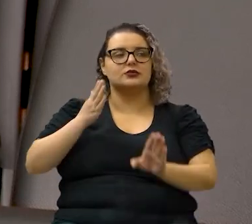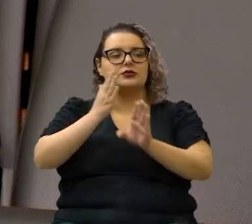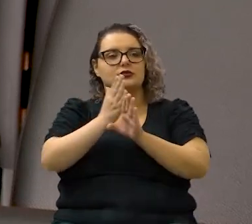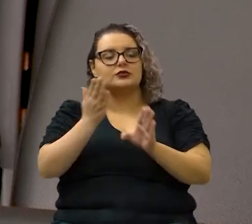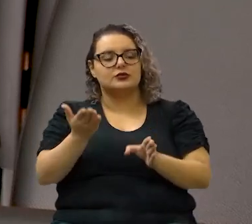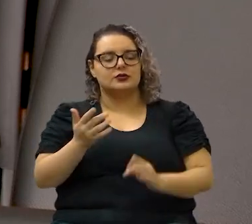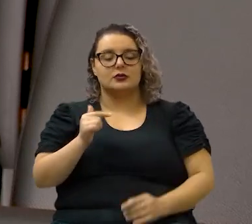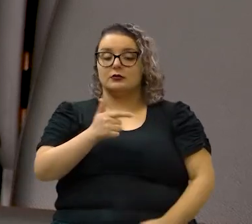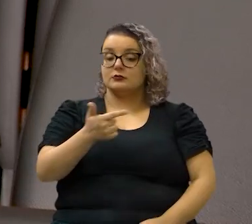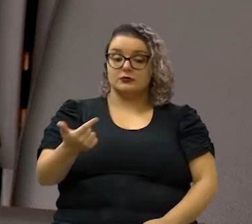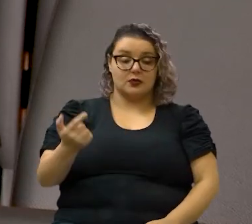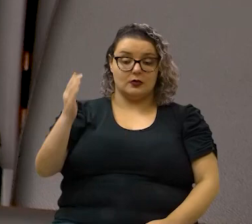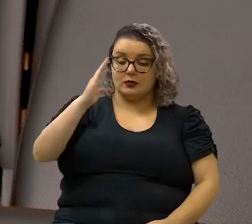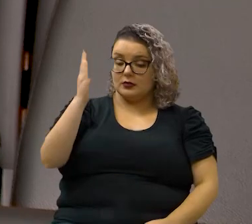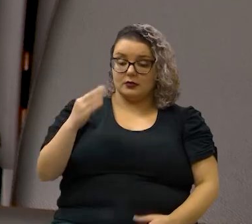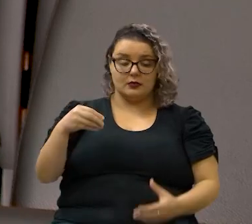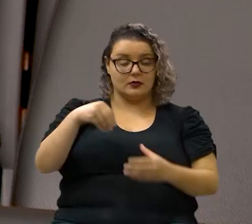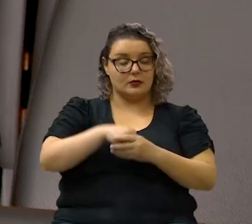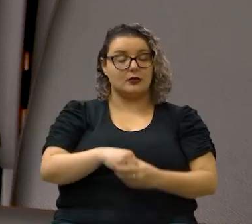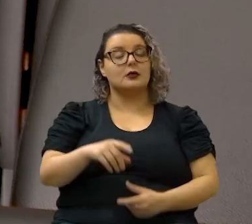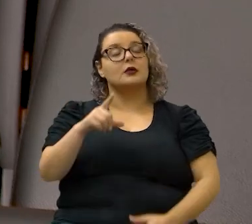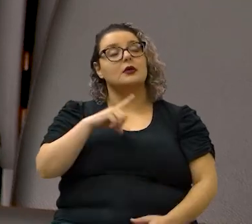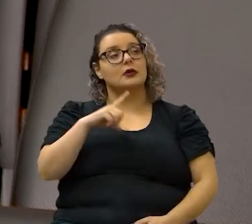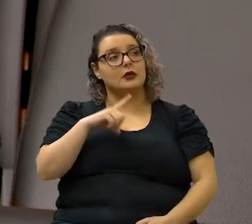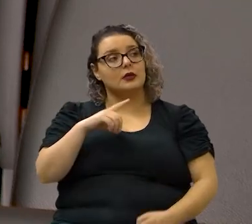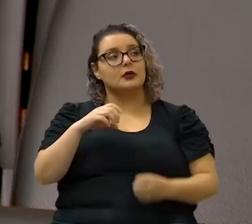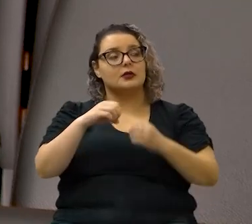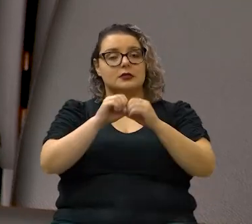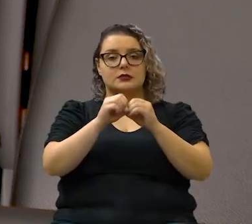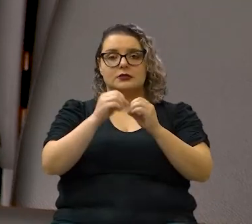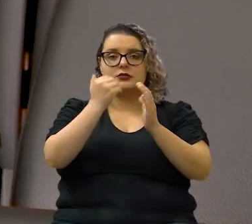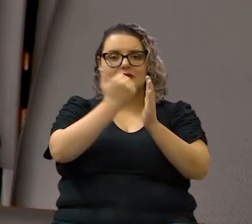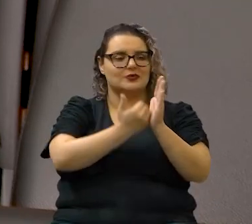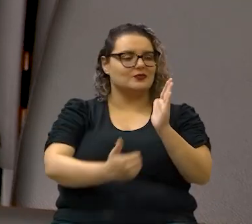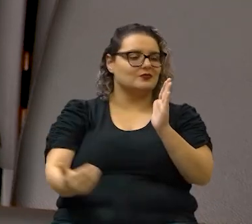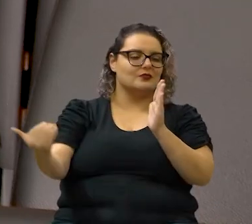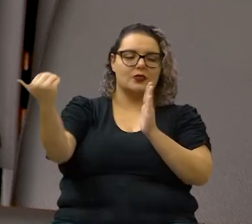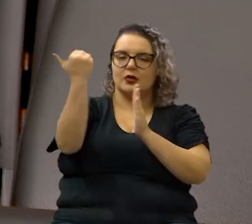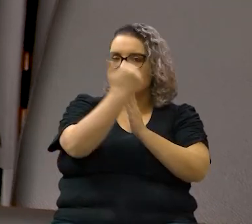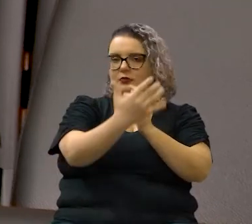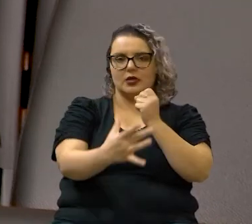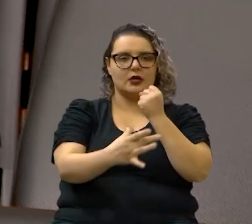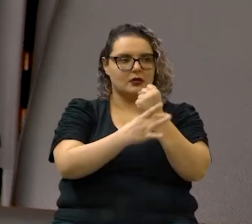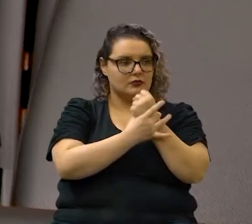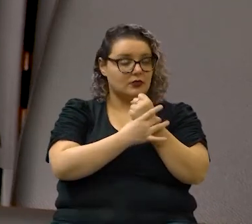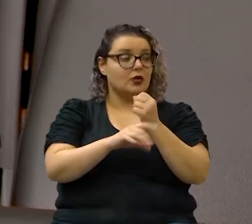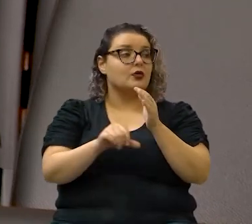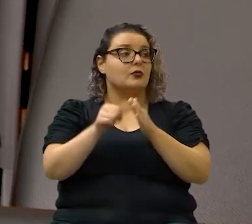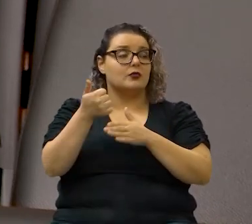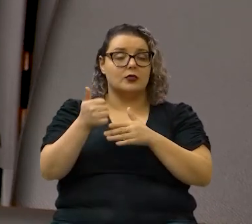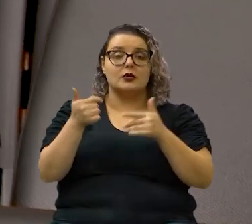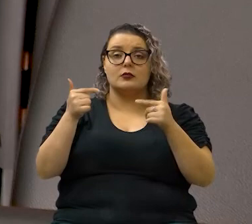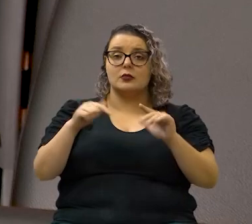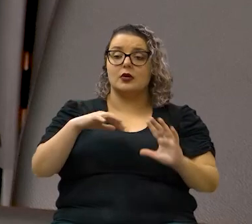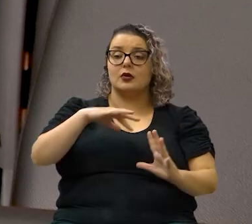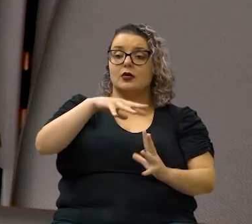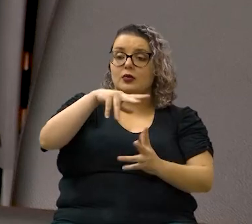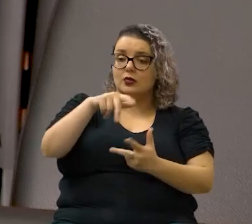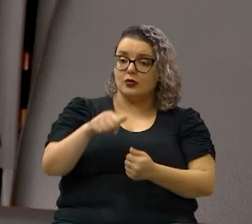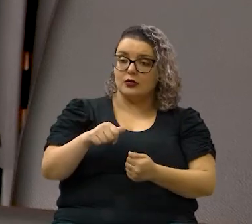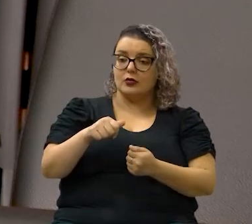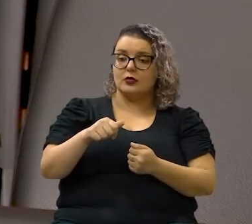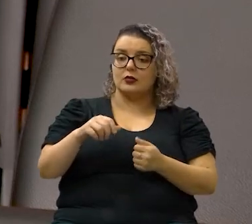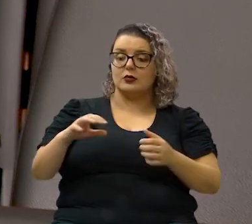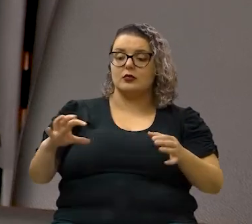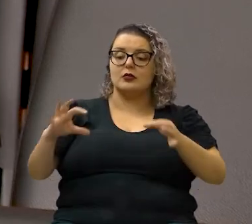né? Então, nós não temos no Brasil e nós vamos ter esse laboratório de segurança máxima aqui. E vai ser o primeiro lugar no mundo em que